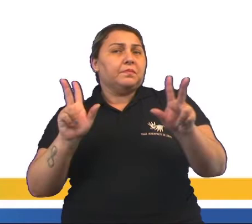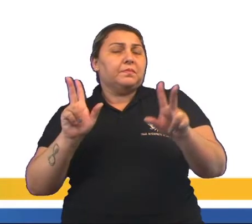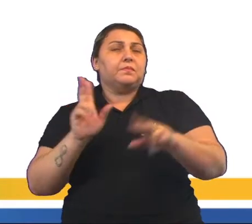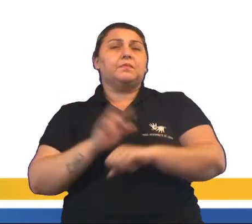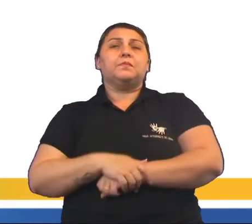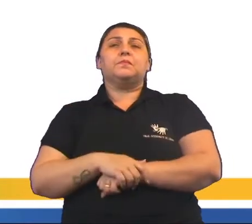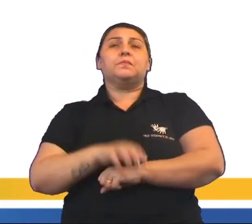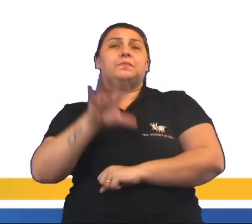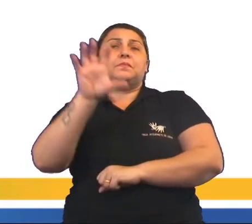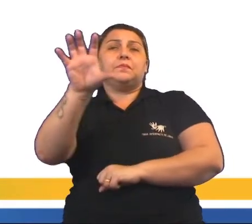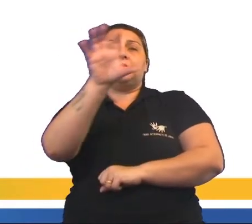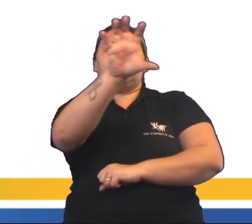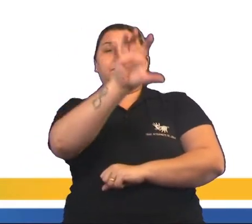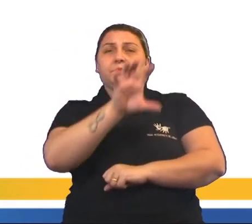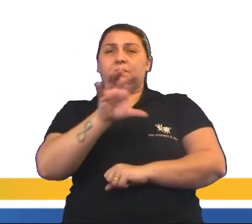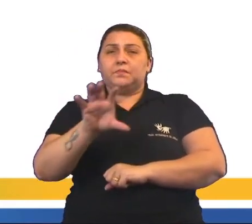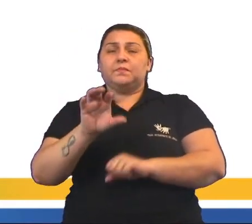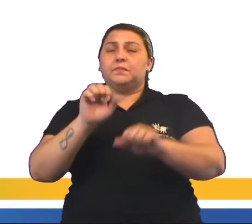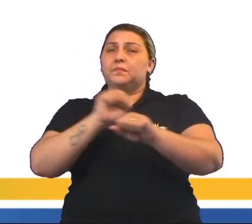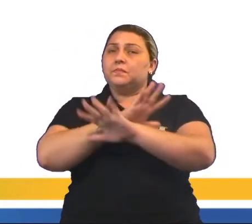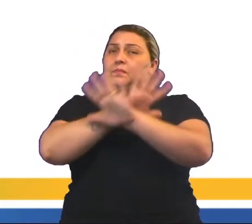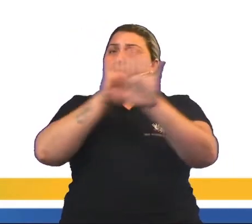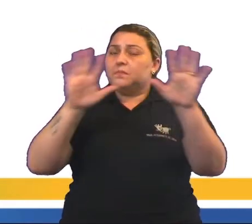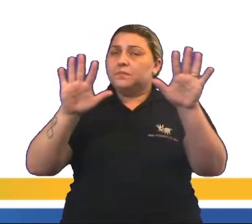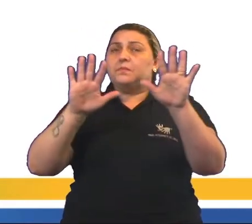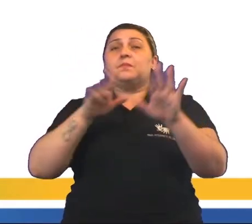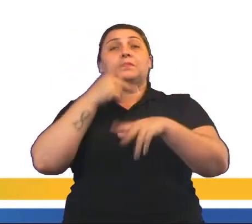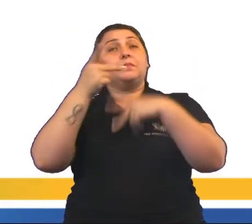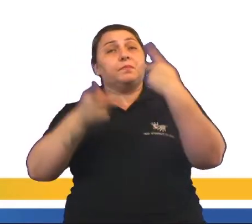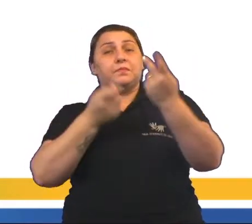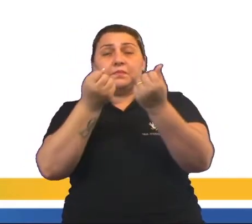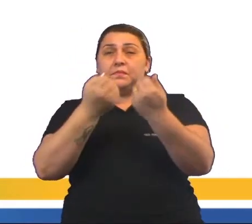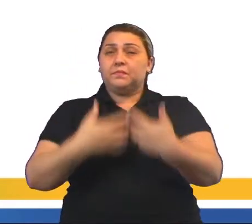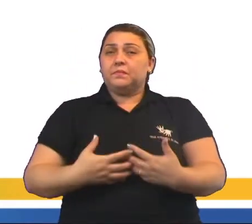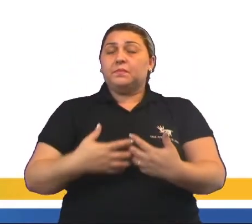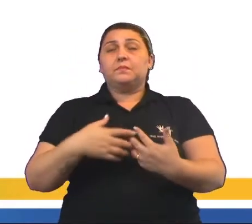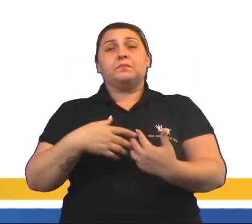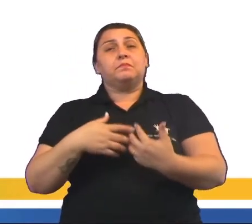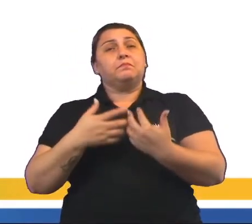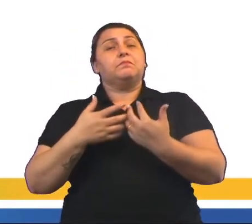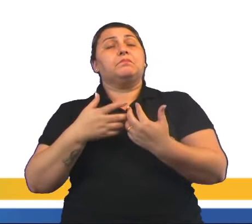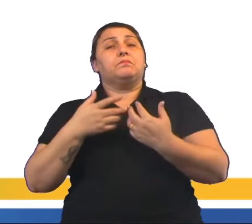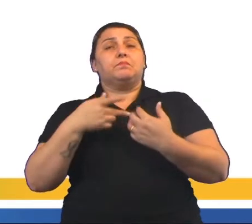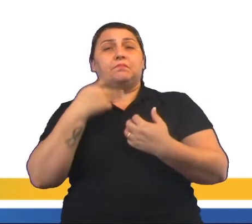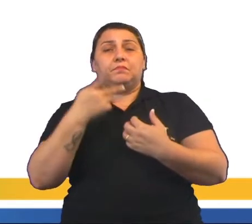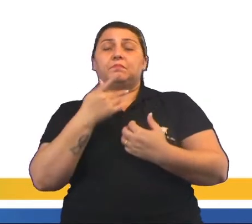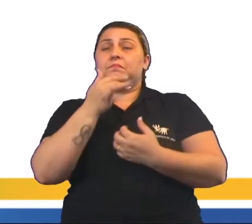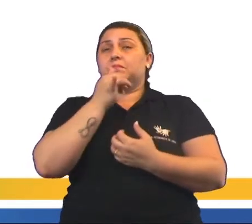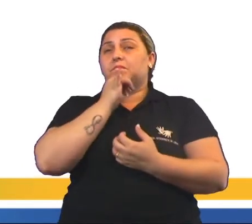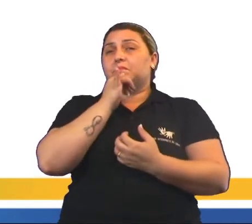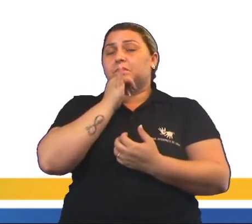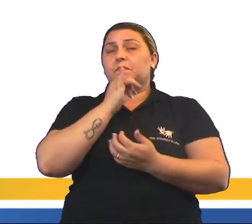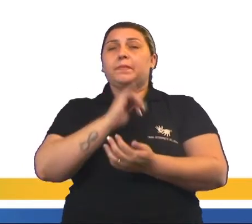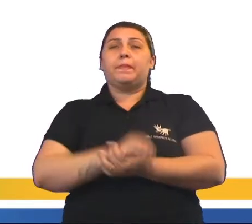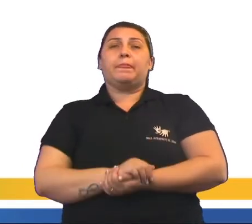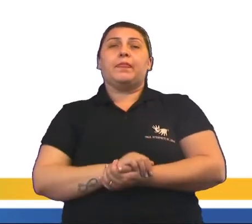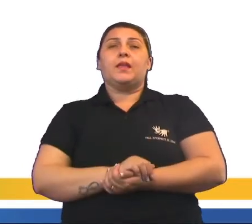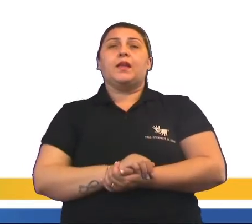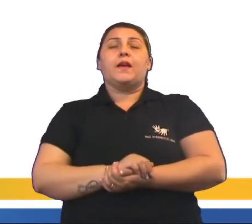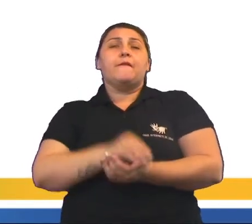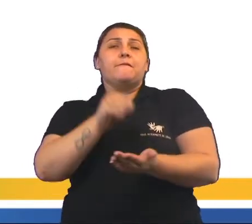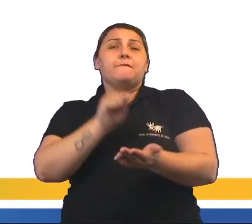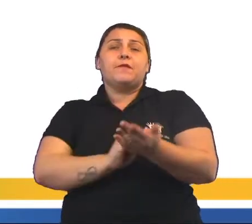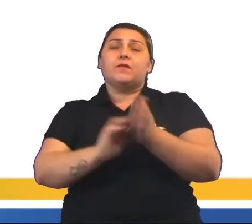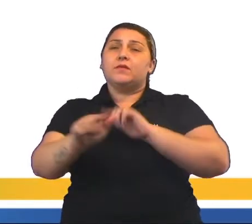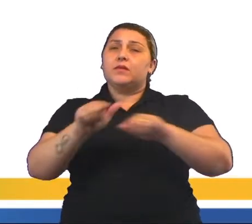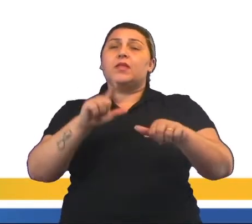diferenciação entre as regiões. É claro que com essa fala, eu não estou querendo dizer, por exemplo, que o